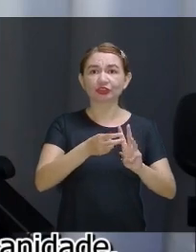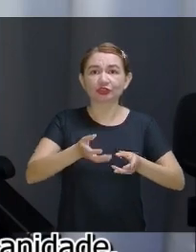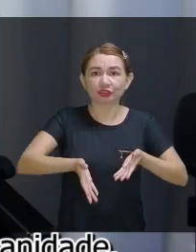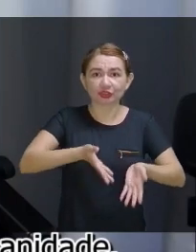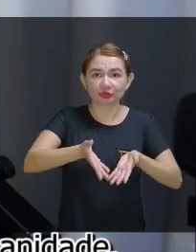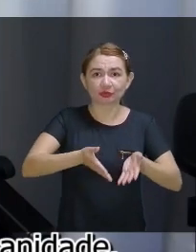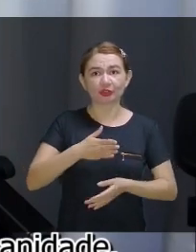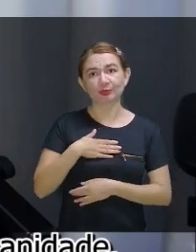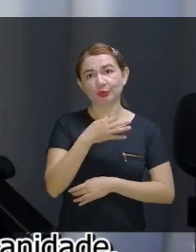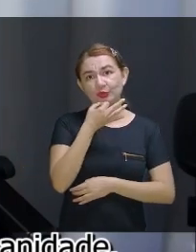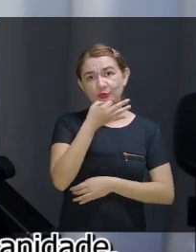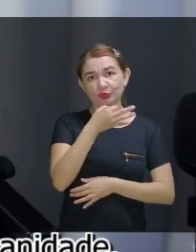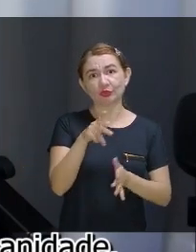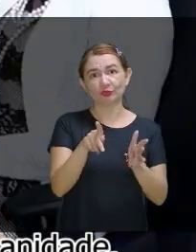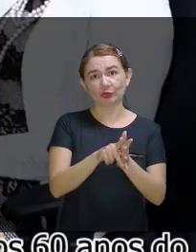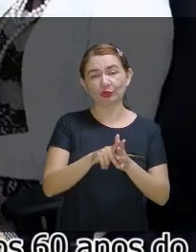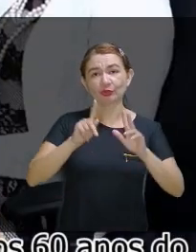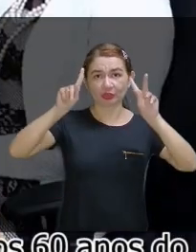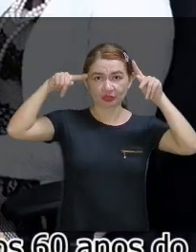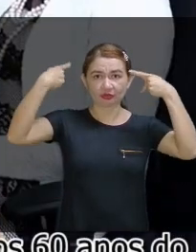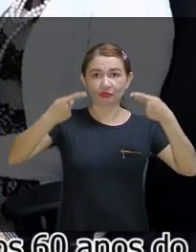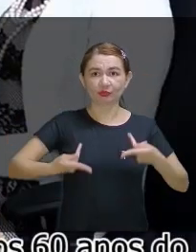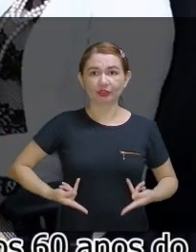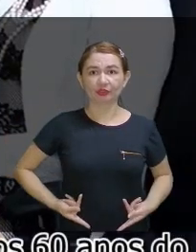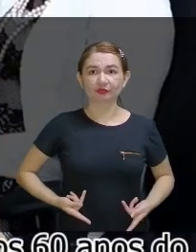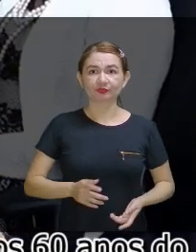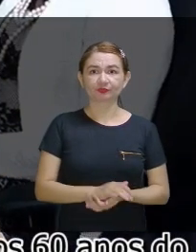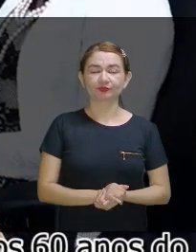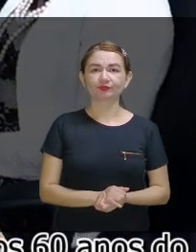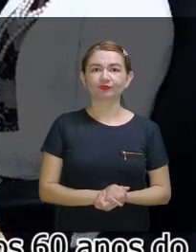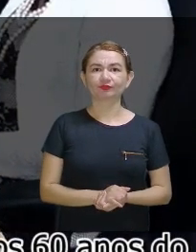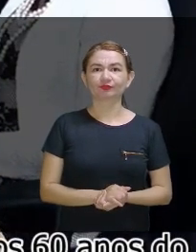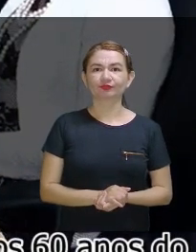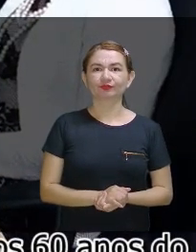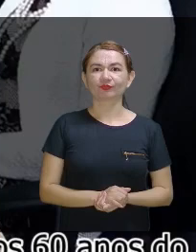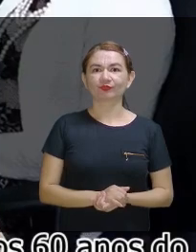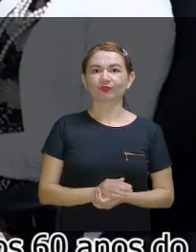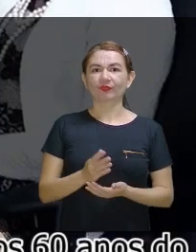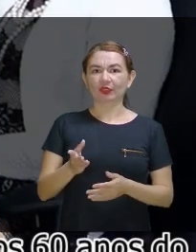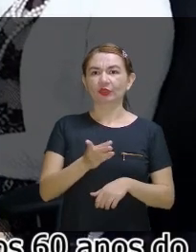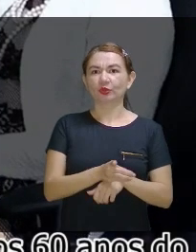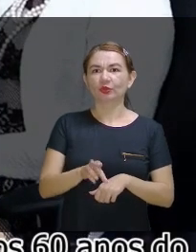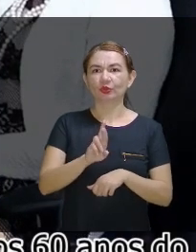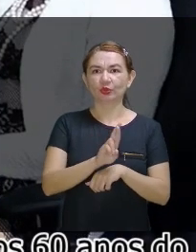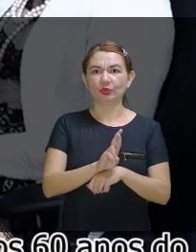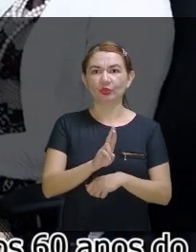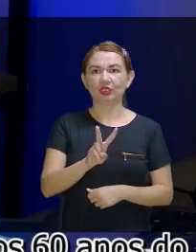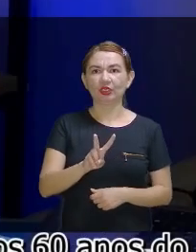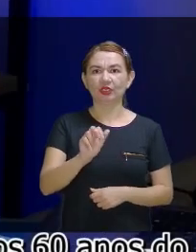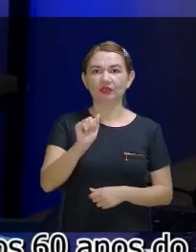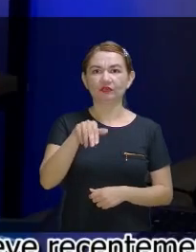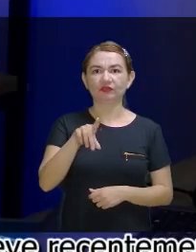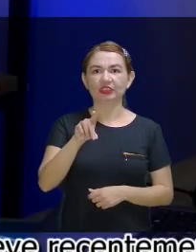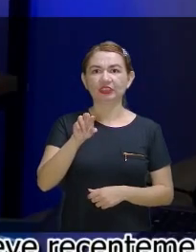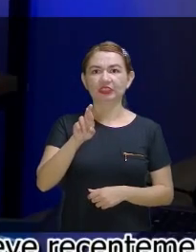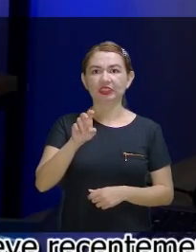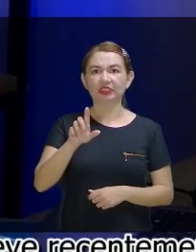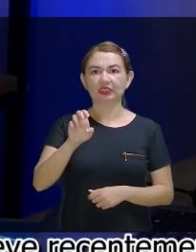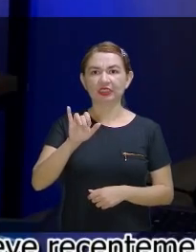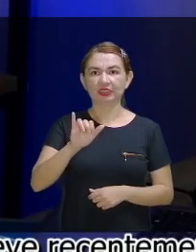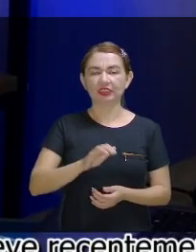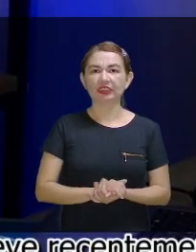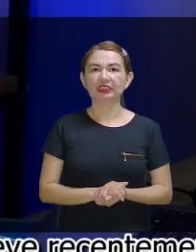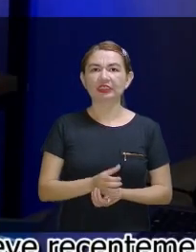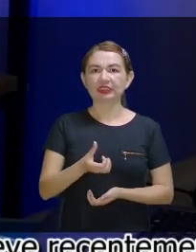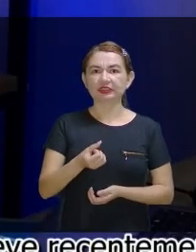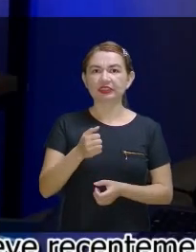a meu ver, da humanidade. Doutora Vanderlei, nós tivemos recentemente, então, aquele registro dos 60 anos. Foco